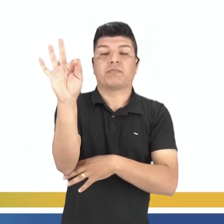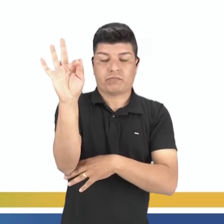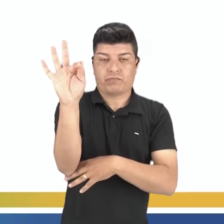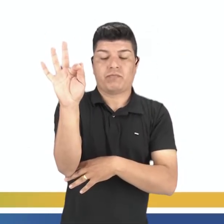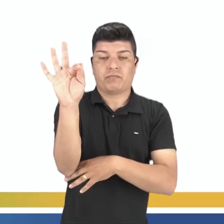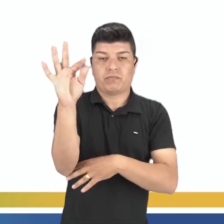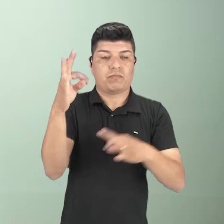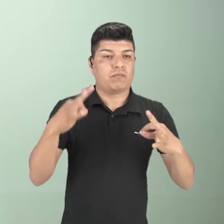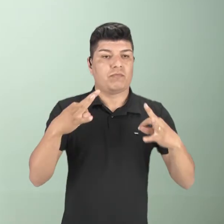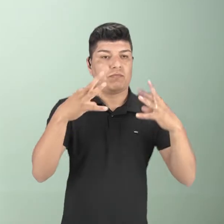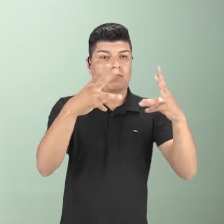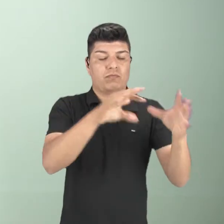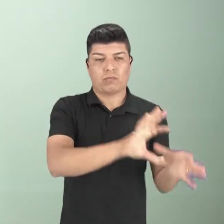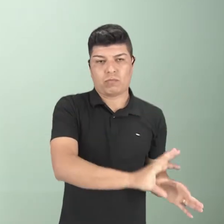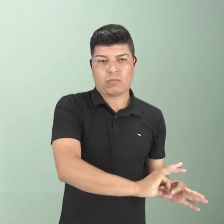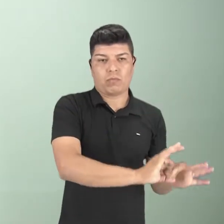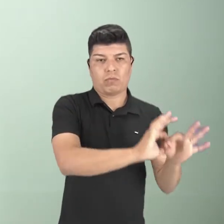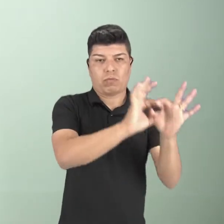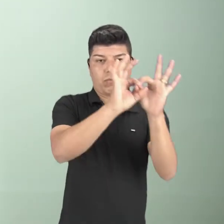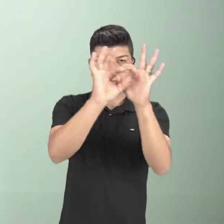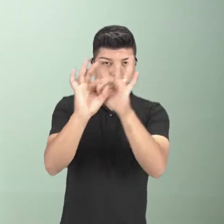vem com todo um contexto